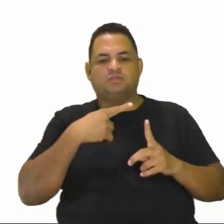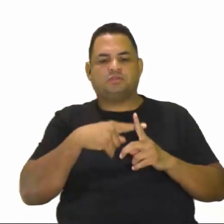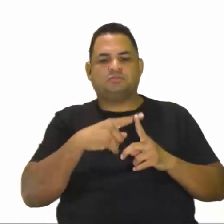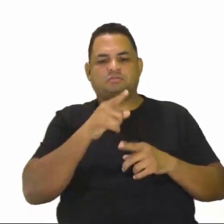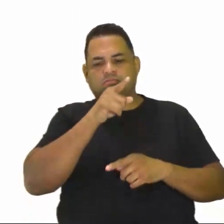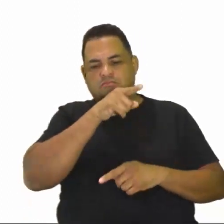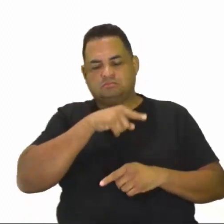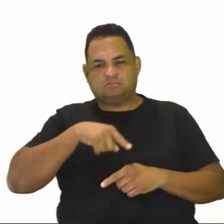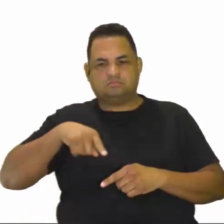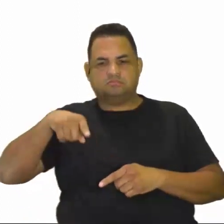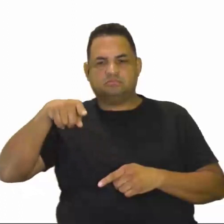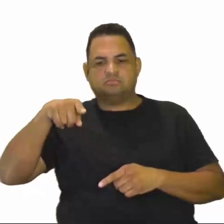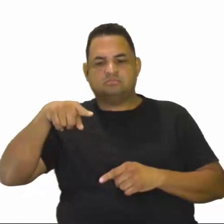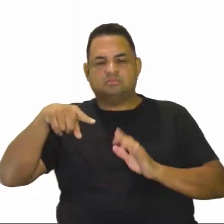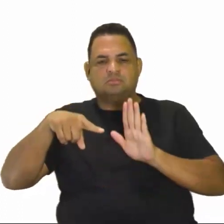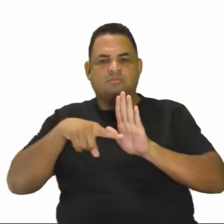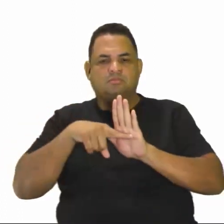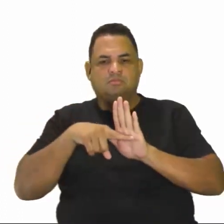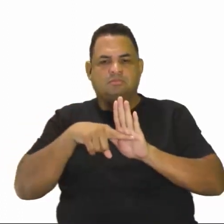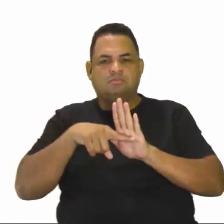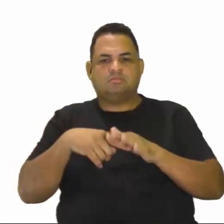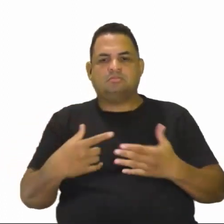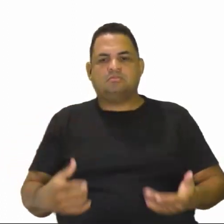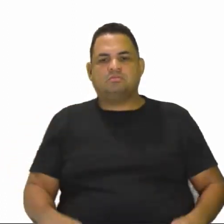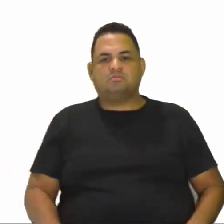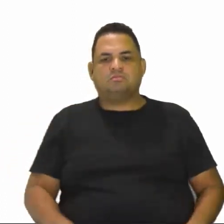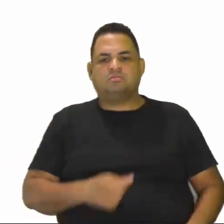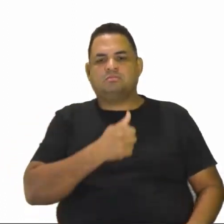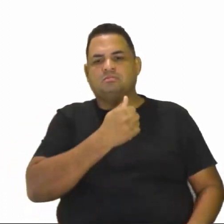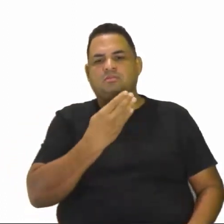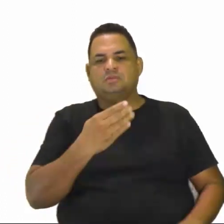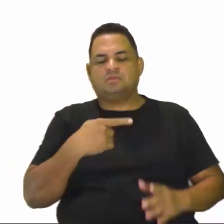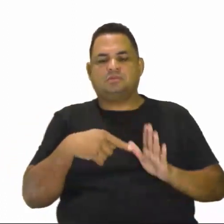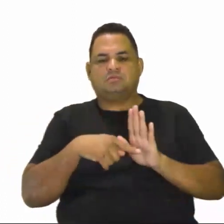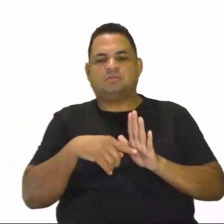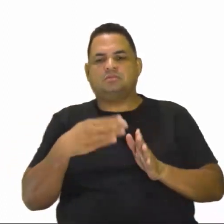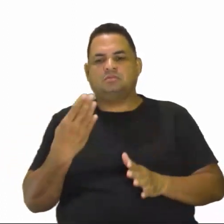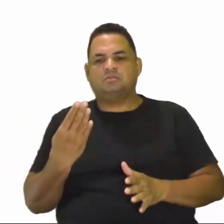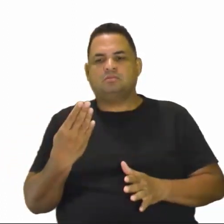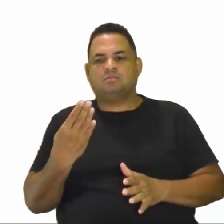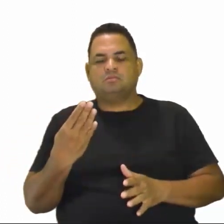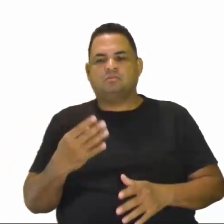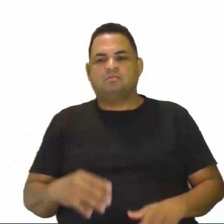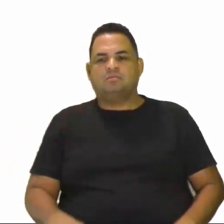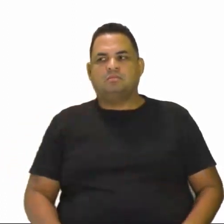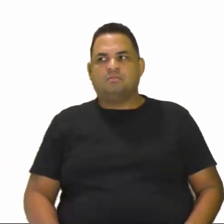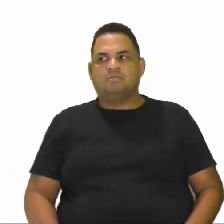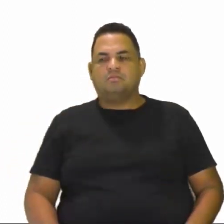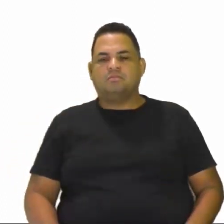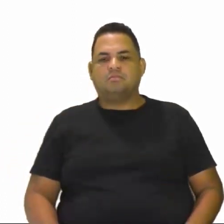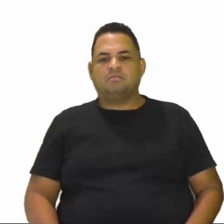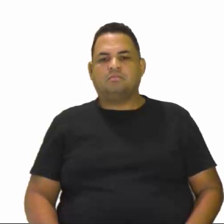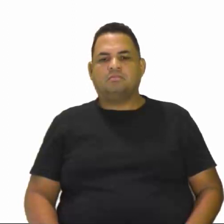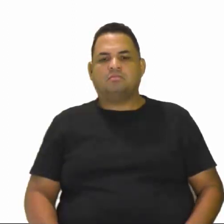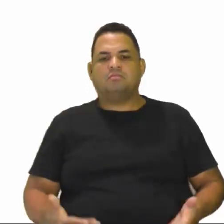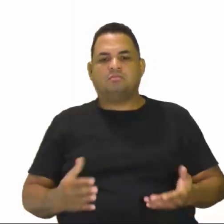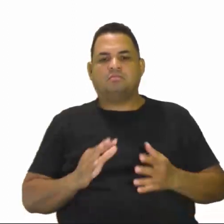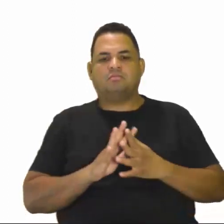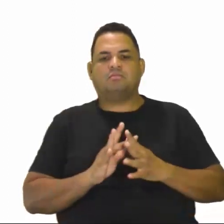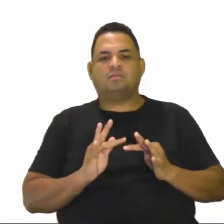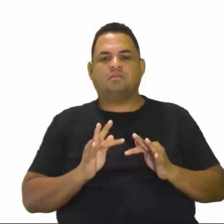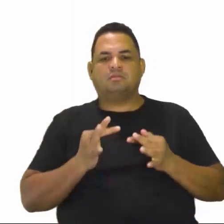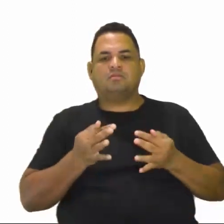somando, ele vai passar subtraindo. Então, vai ficar 14 menos 4, que vai me definir